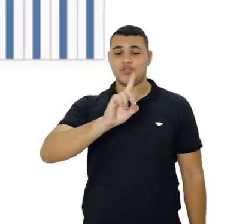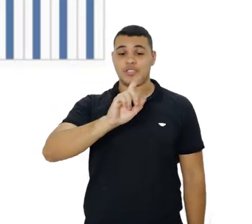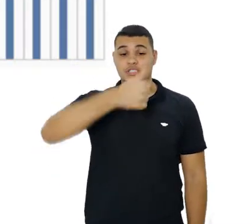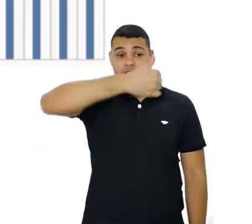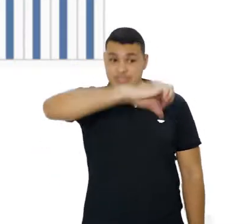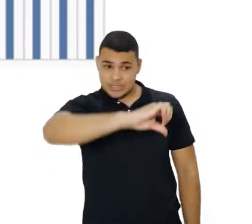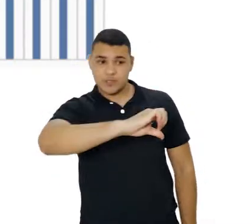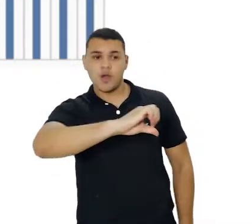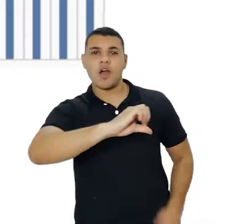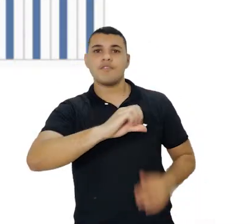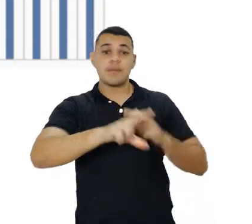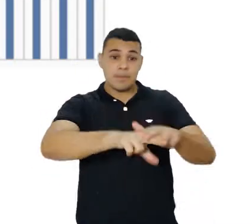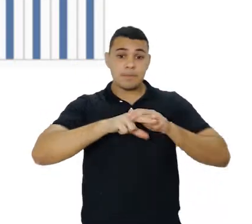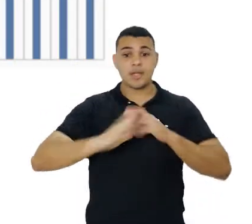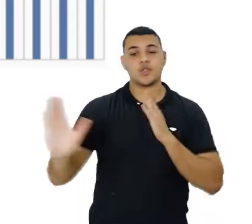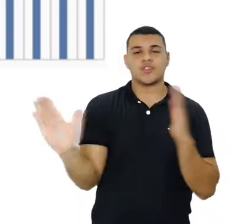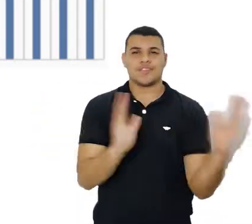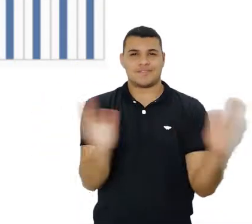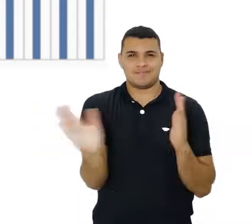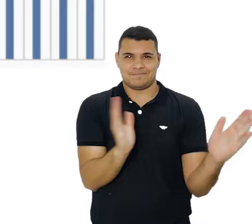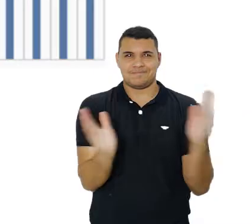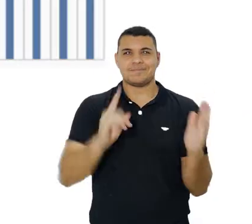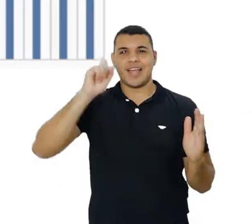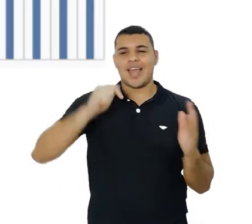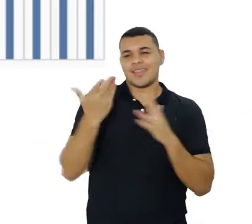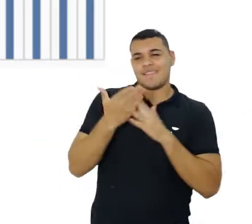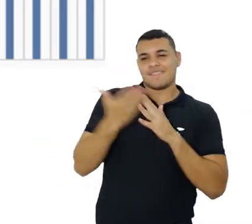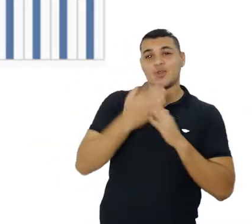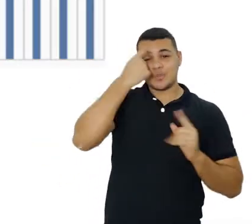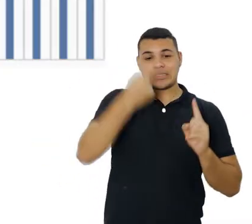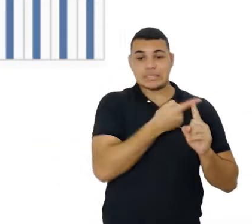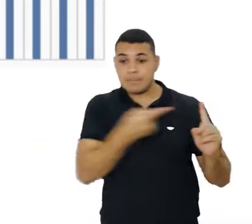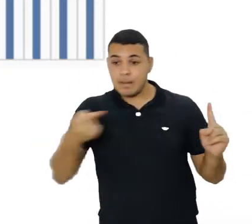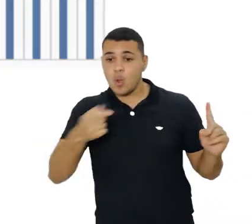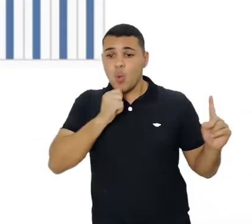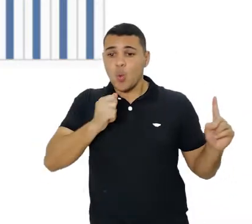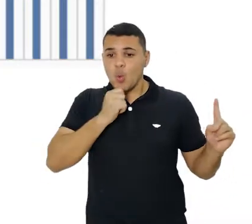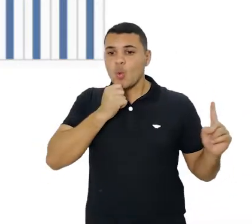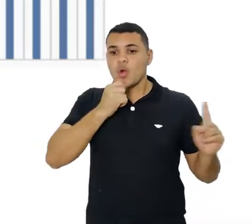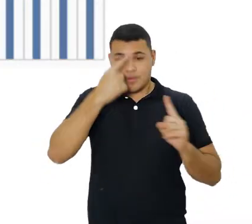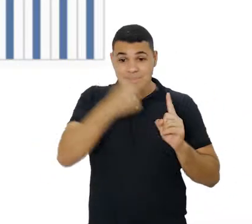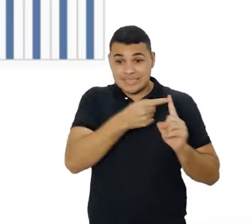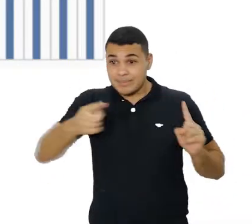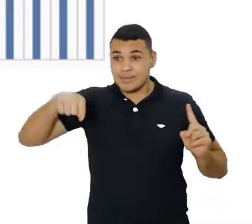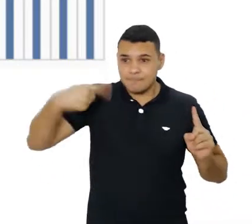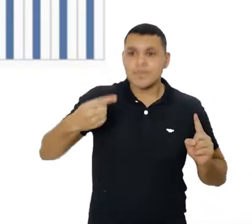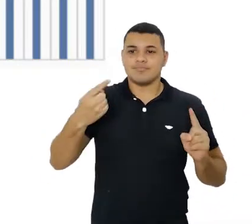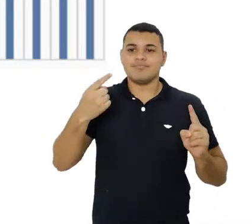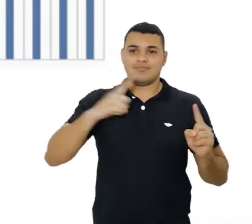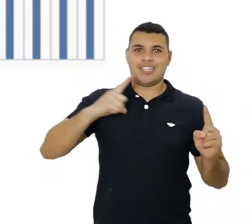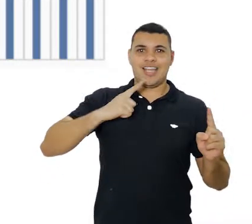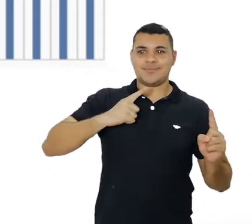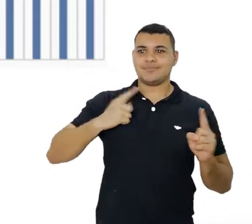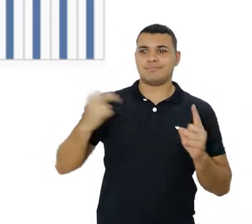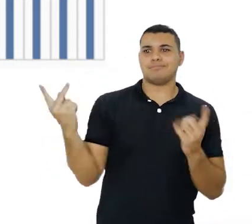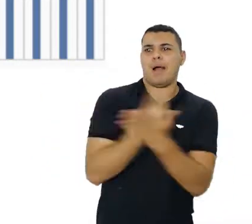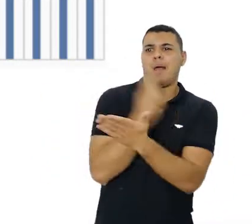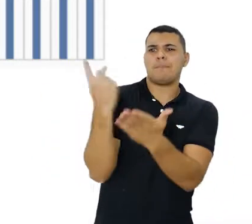Covid-19, tá, a cada intervalo semanal nesse período de análise. Notem